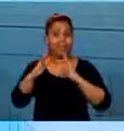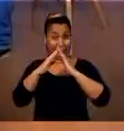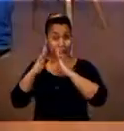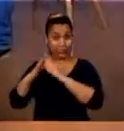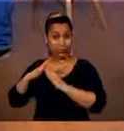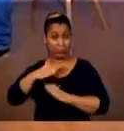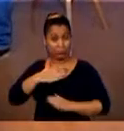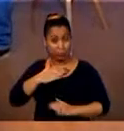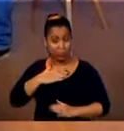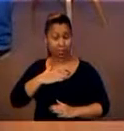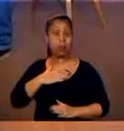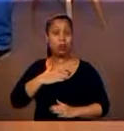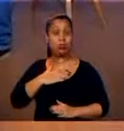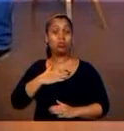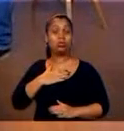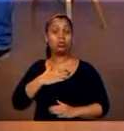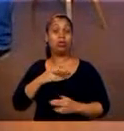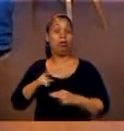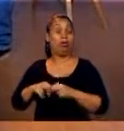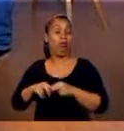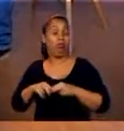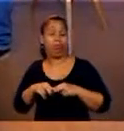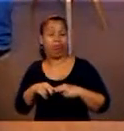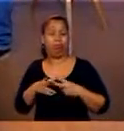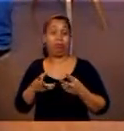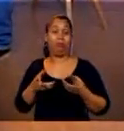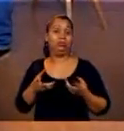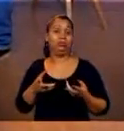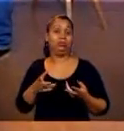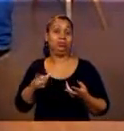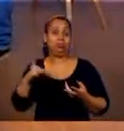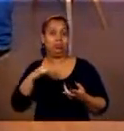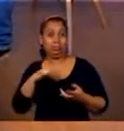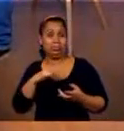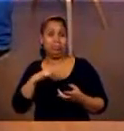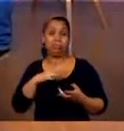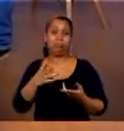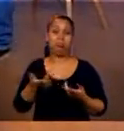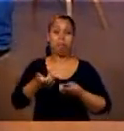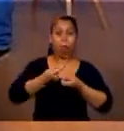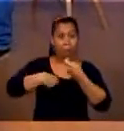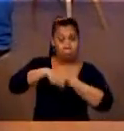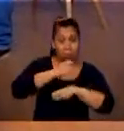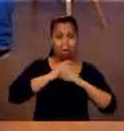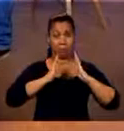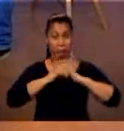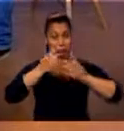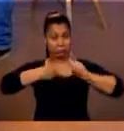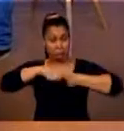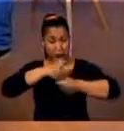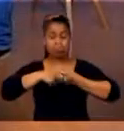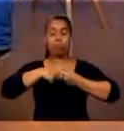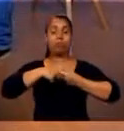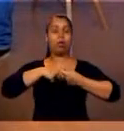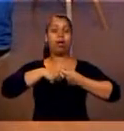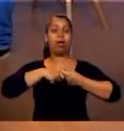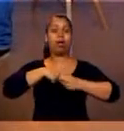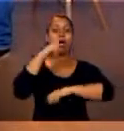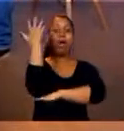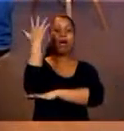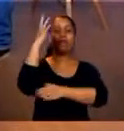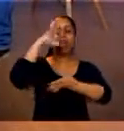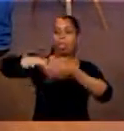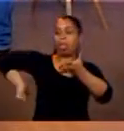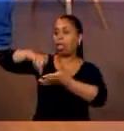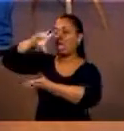vizinhos meus, por causa de ter um empreendimento comercial, arrancaram as